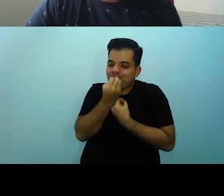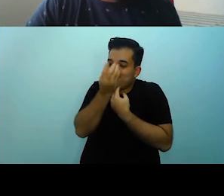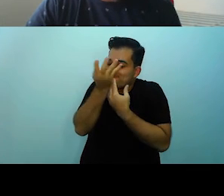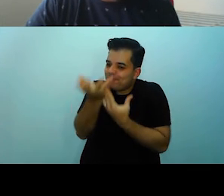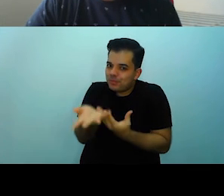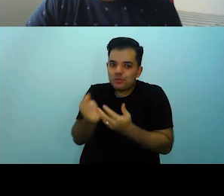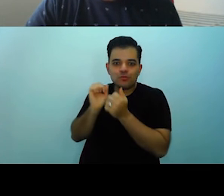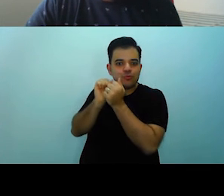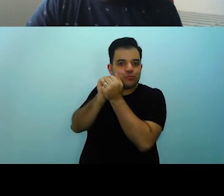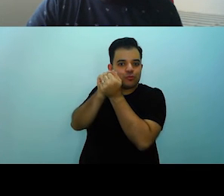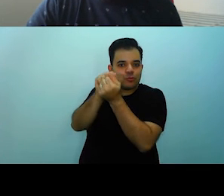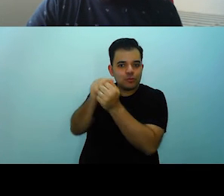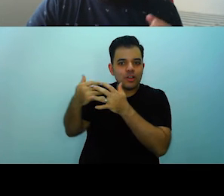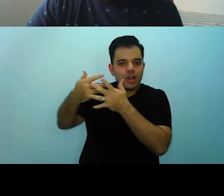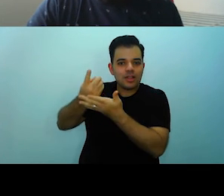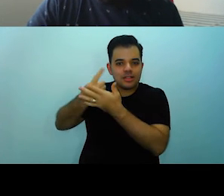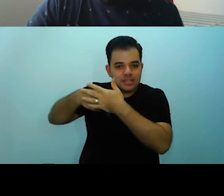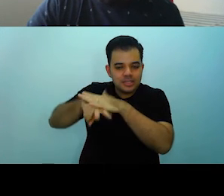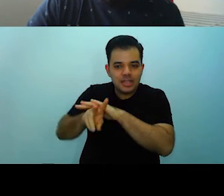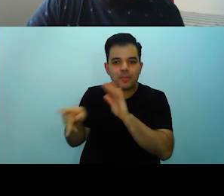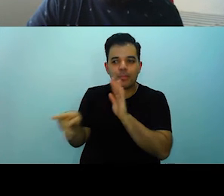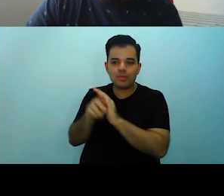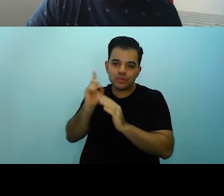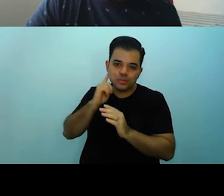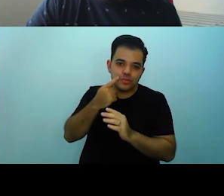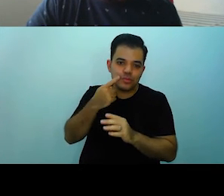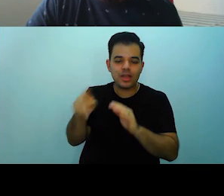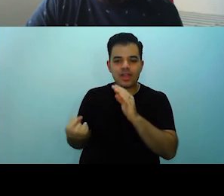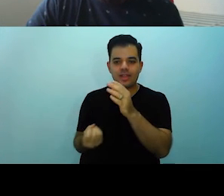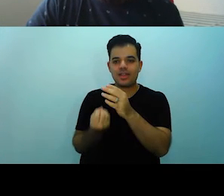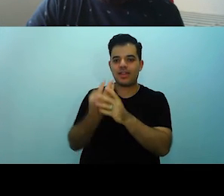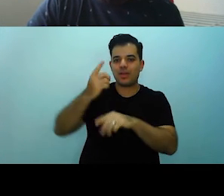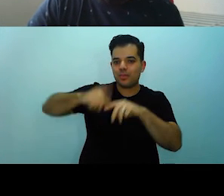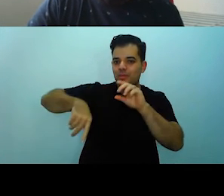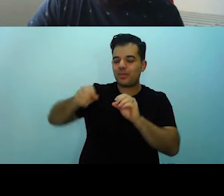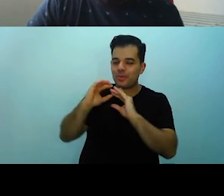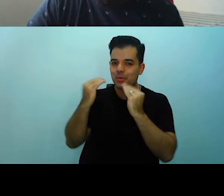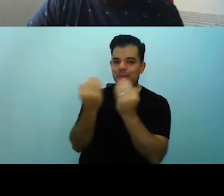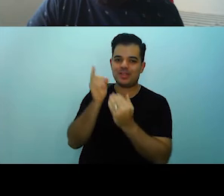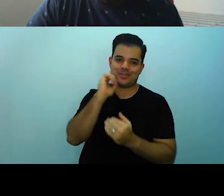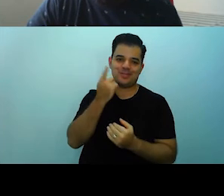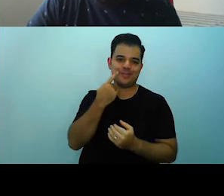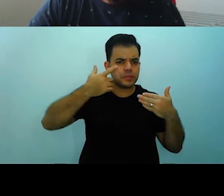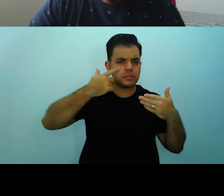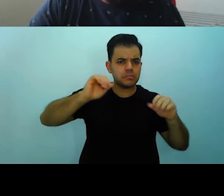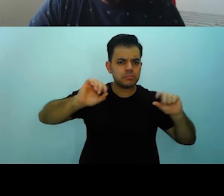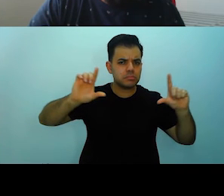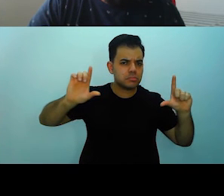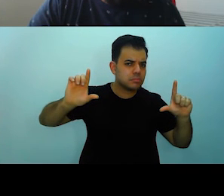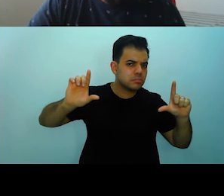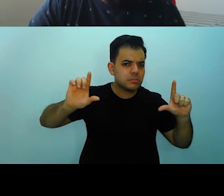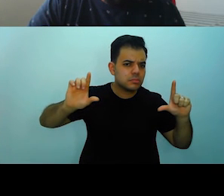de design com pessoas surdas para geração de um produto para essa comunidade.